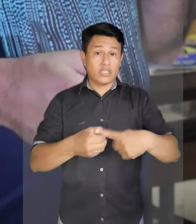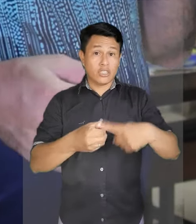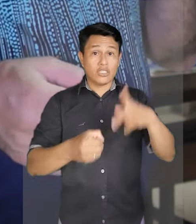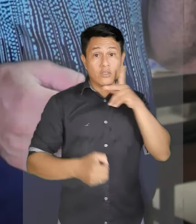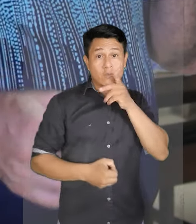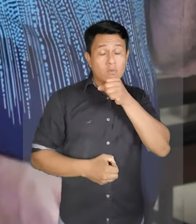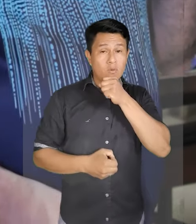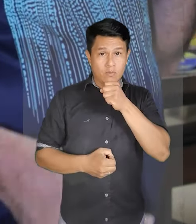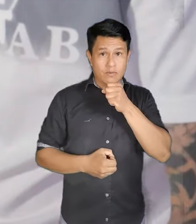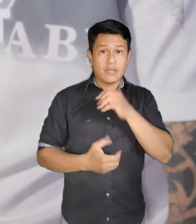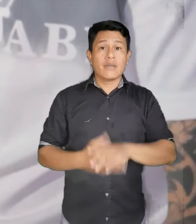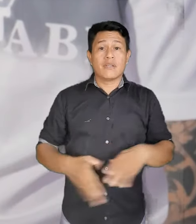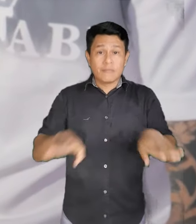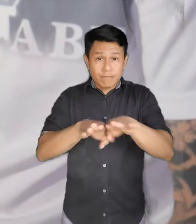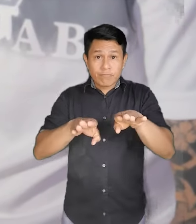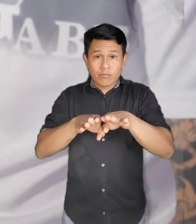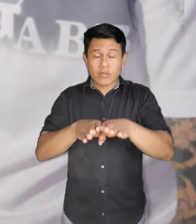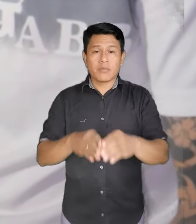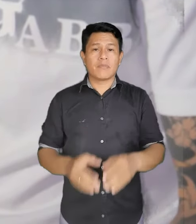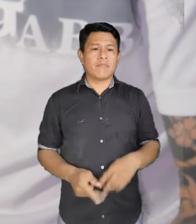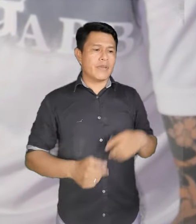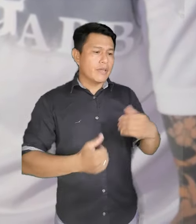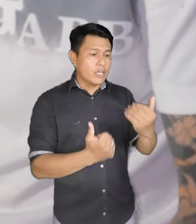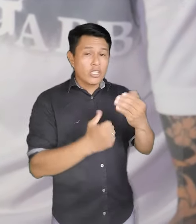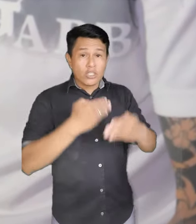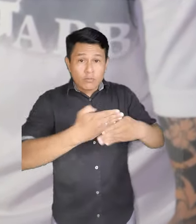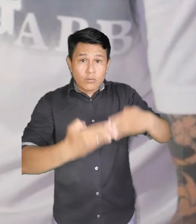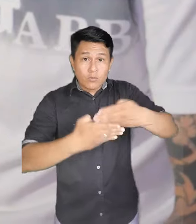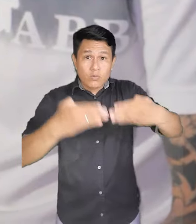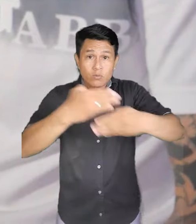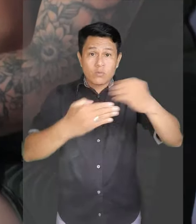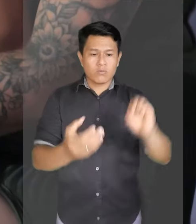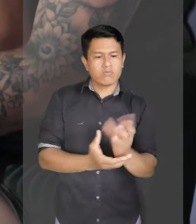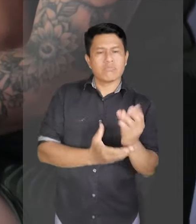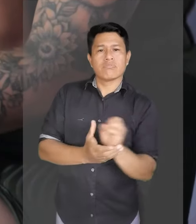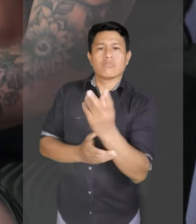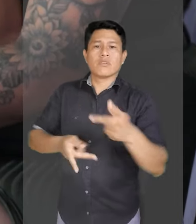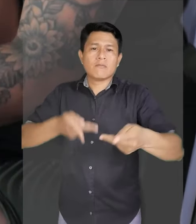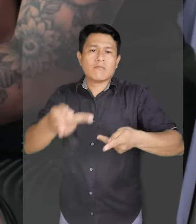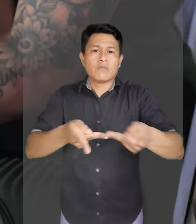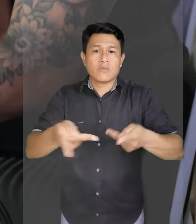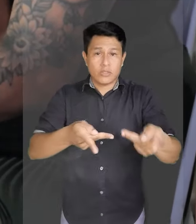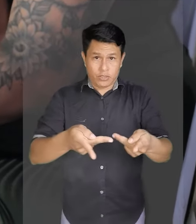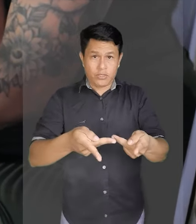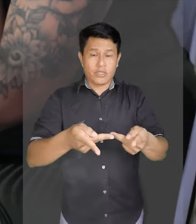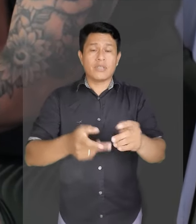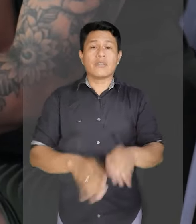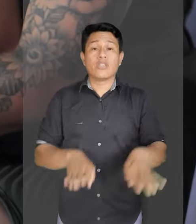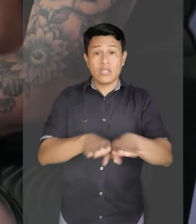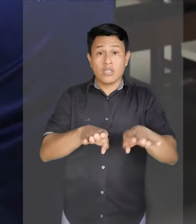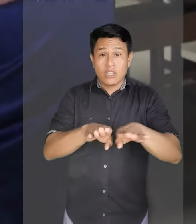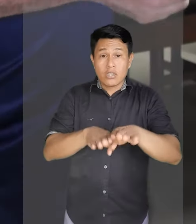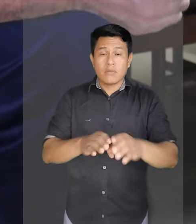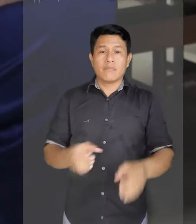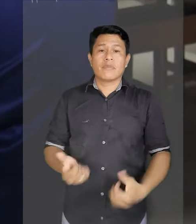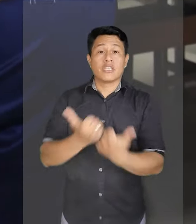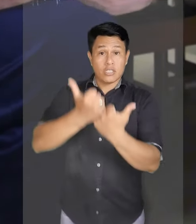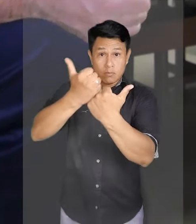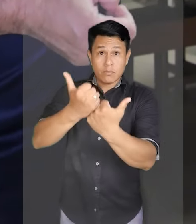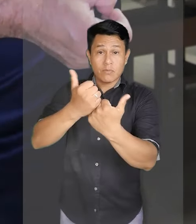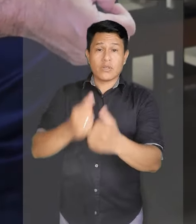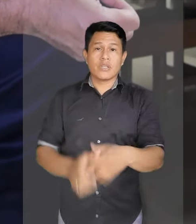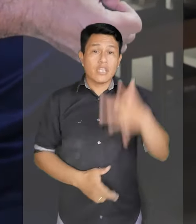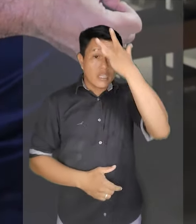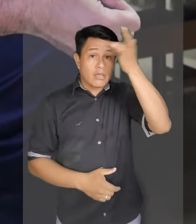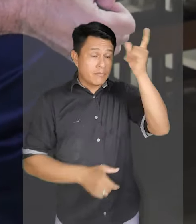da Câmara Municipal, também como membro da Comissão de Obras e Serviços Públicos do município de Porto Velho e também como